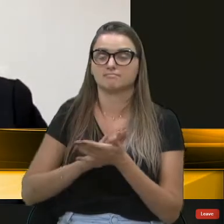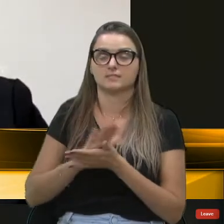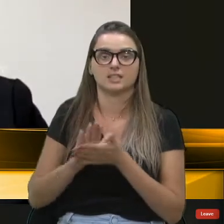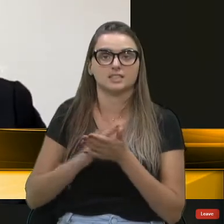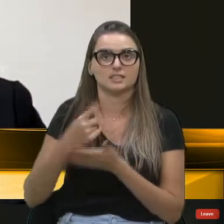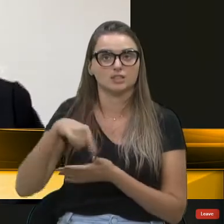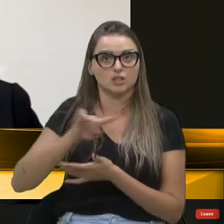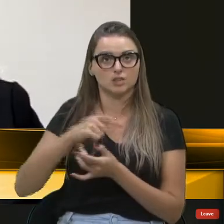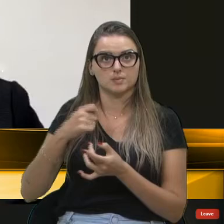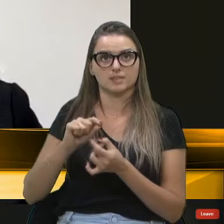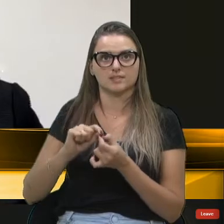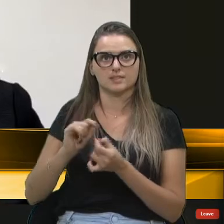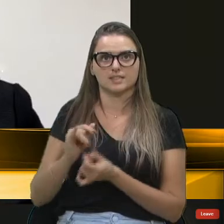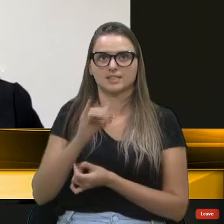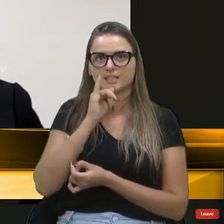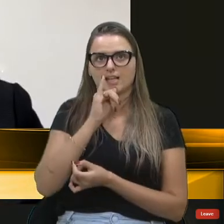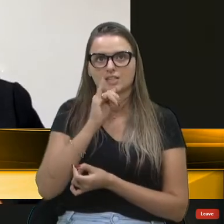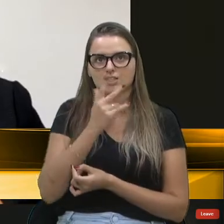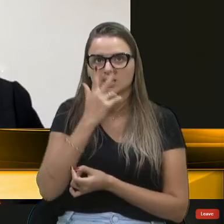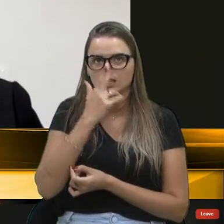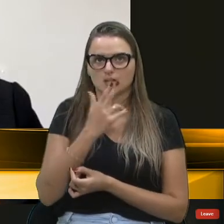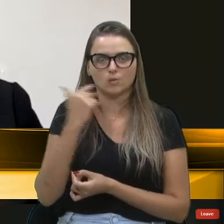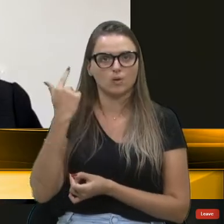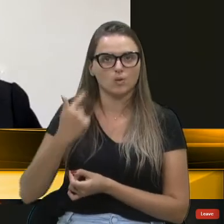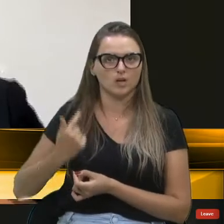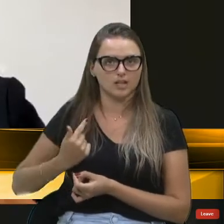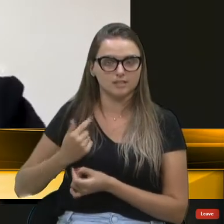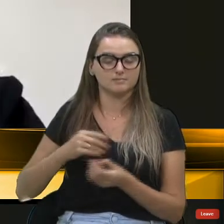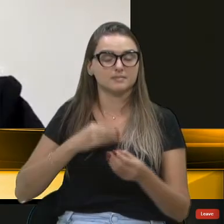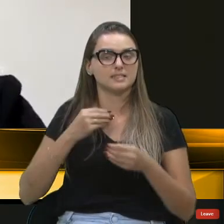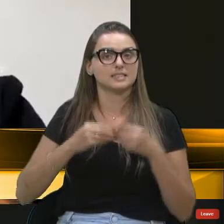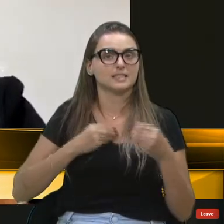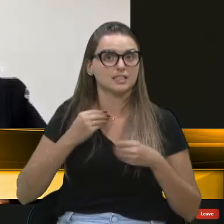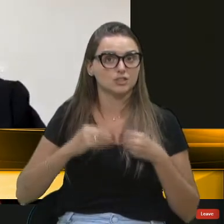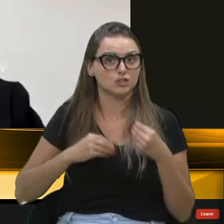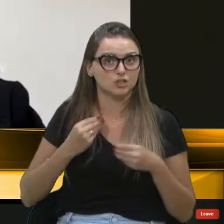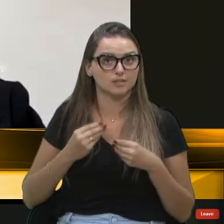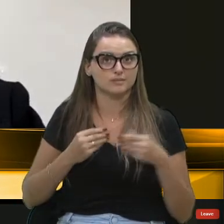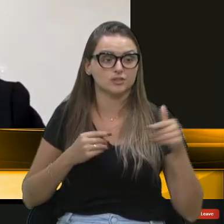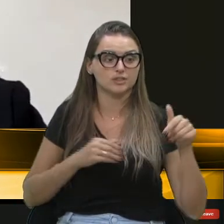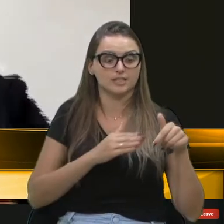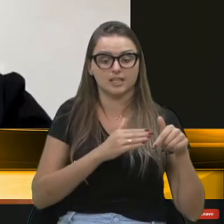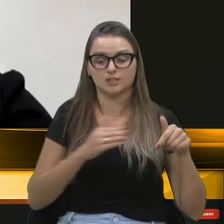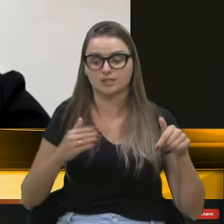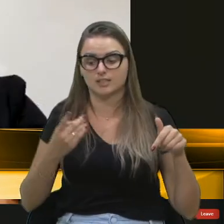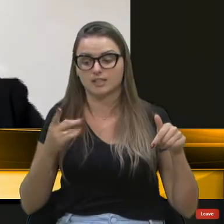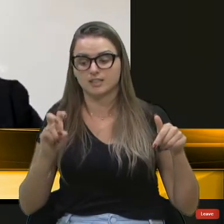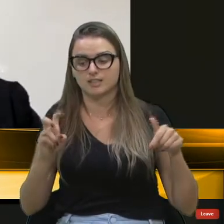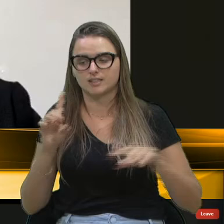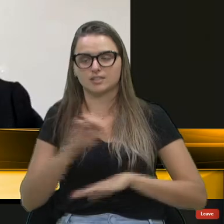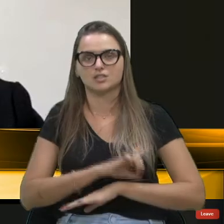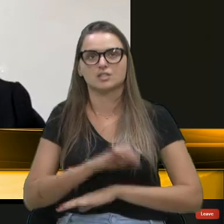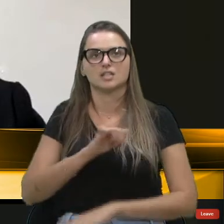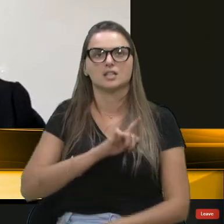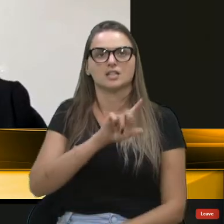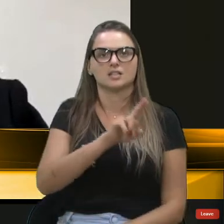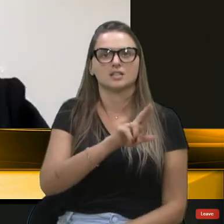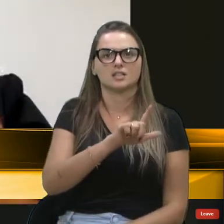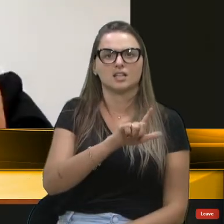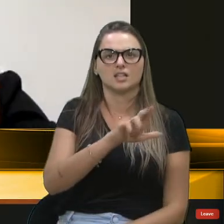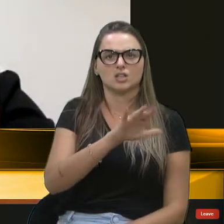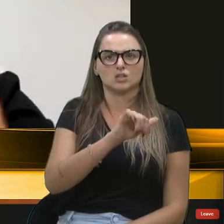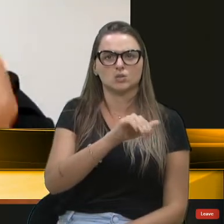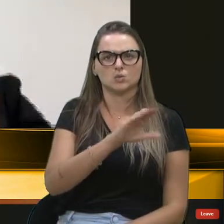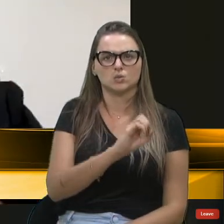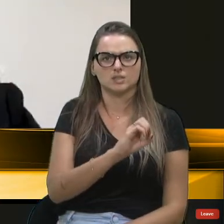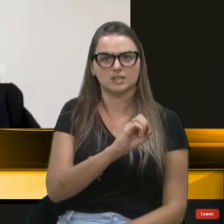Gente, como a vereadora Gladys falou, eu senti na pele, de 7 a 15 dias. Tem o Luciano que trabalha na comunicação, o